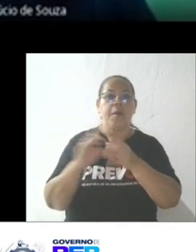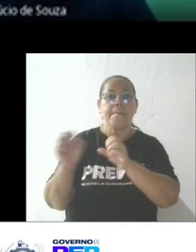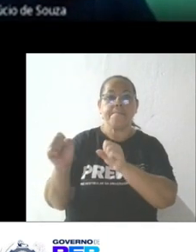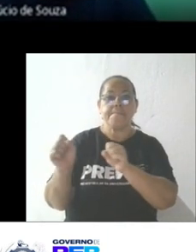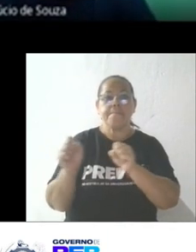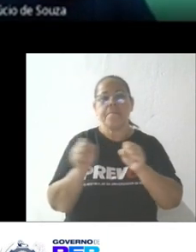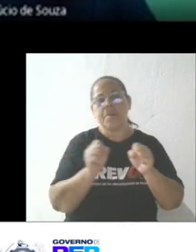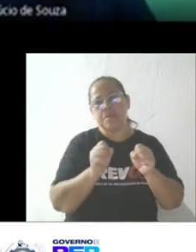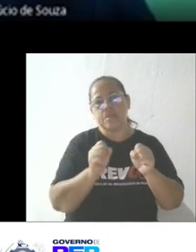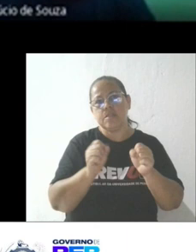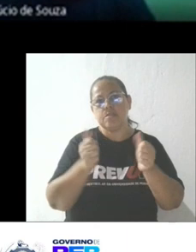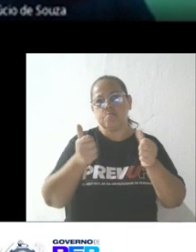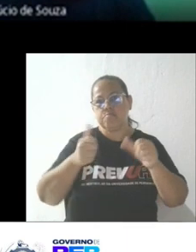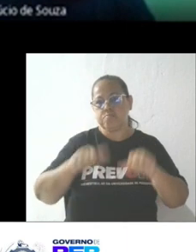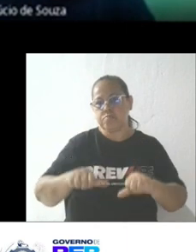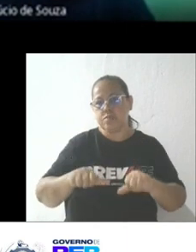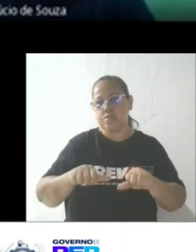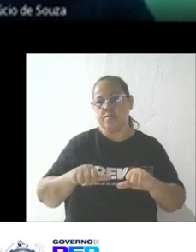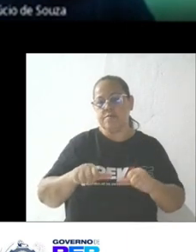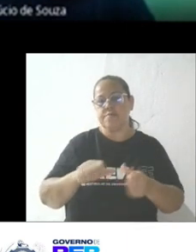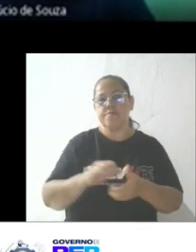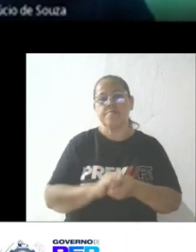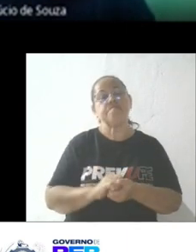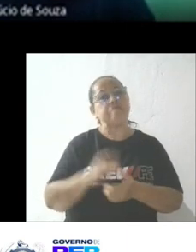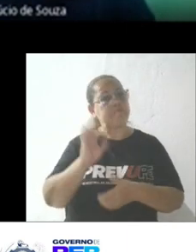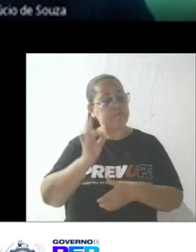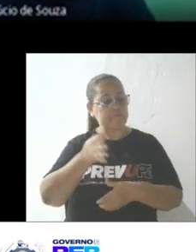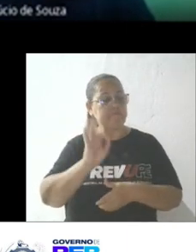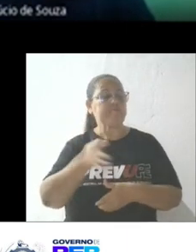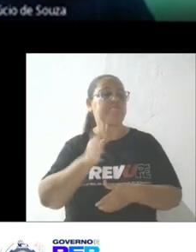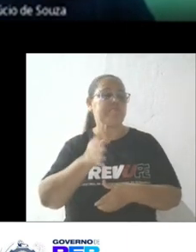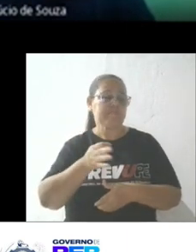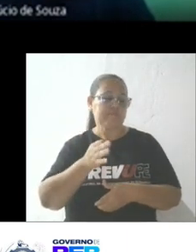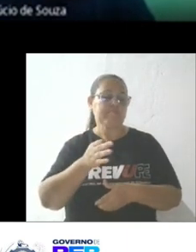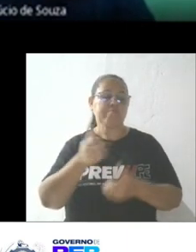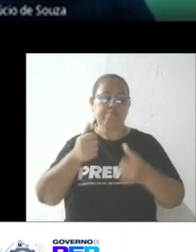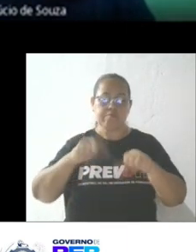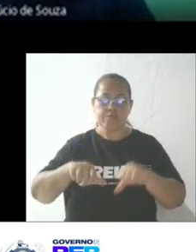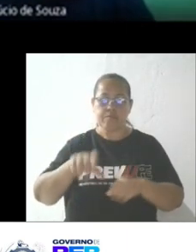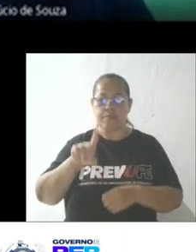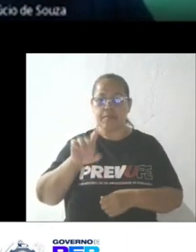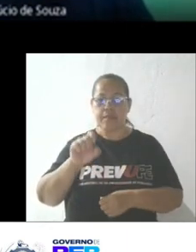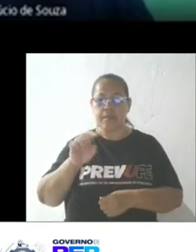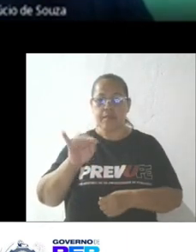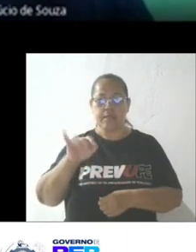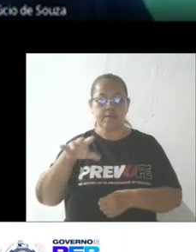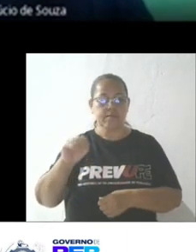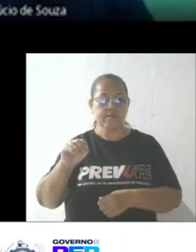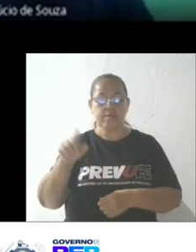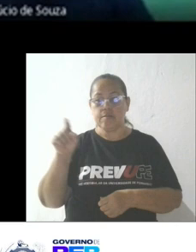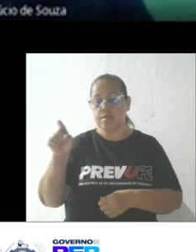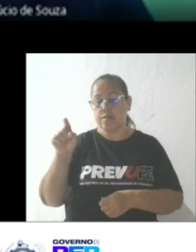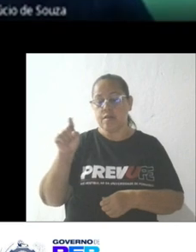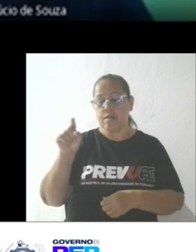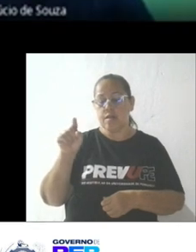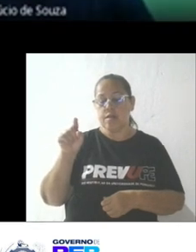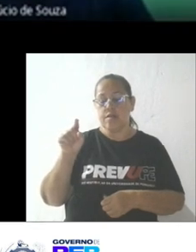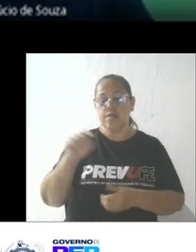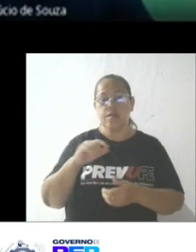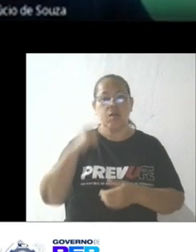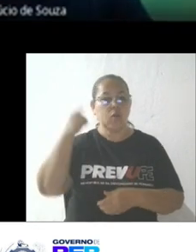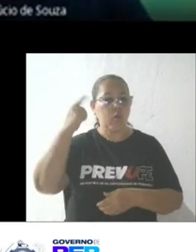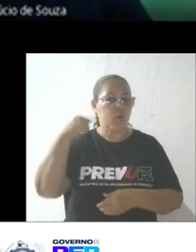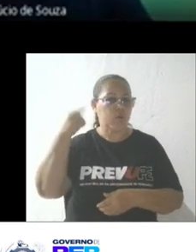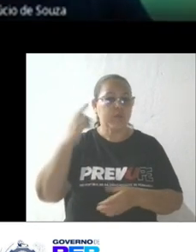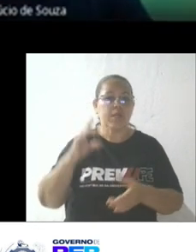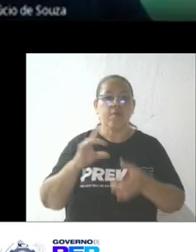destino correto né segundo Foucault durante o renascimento a loucura estava ligada à questão